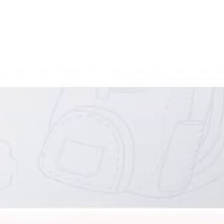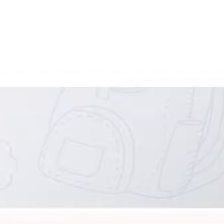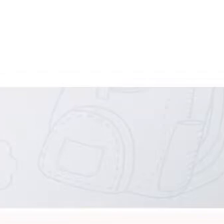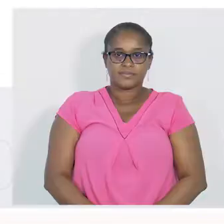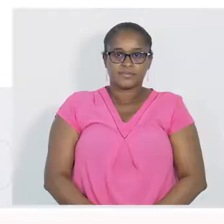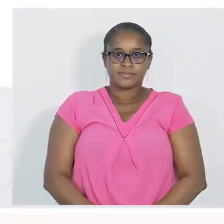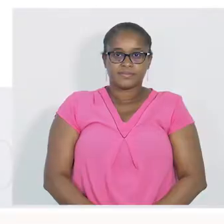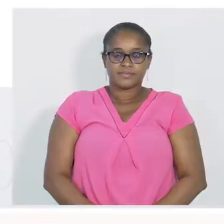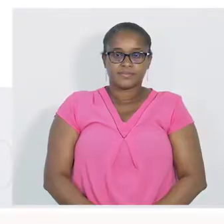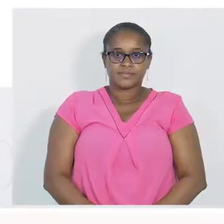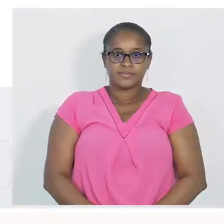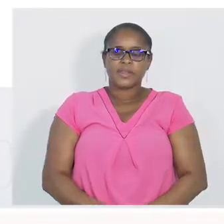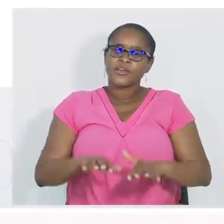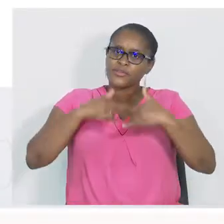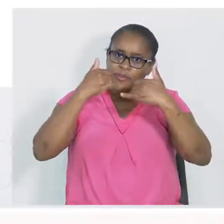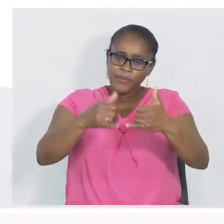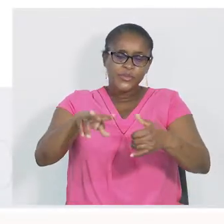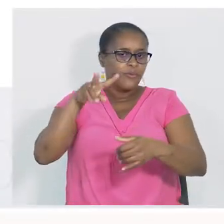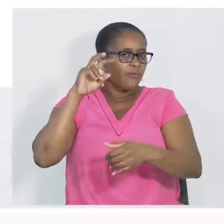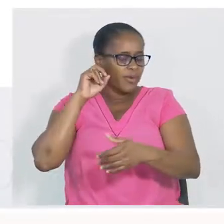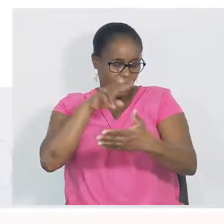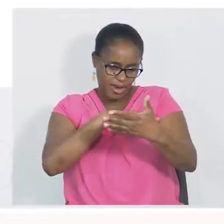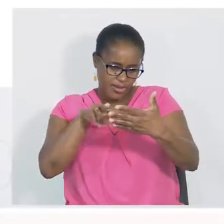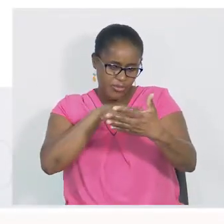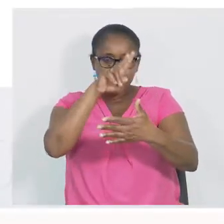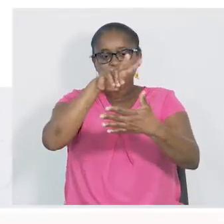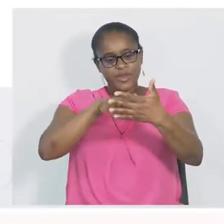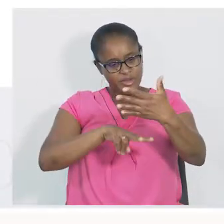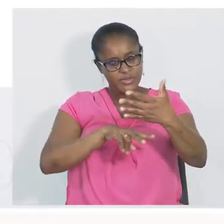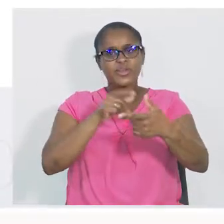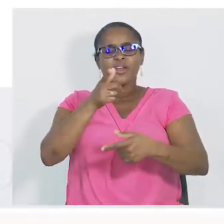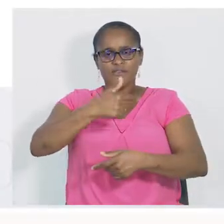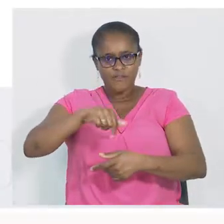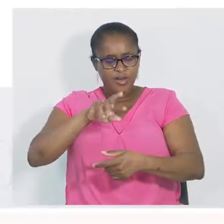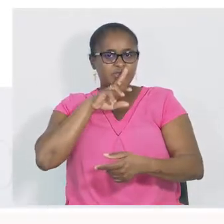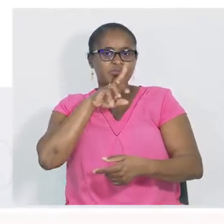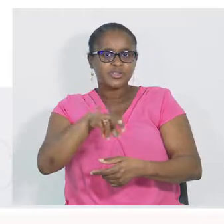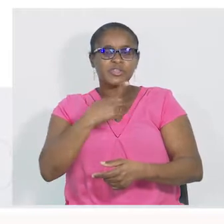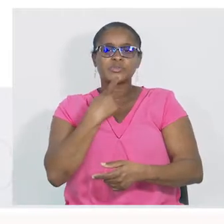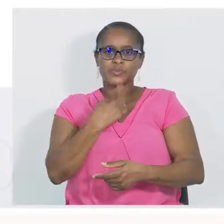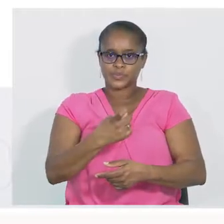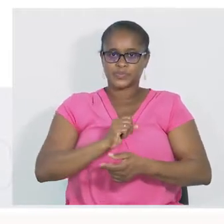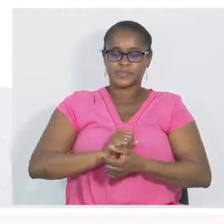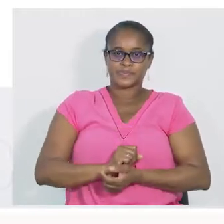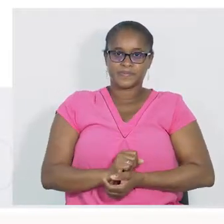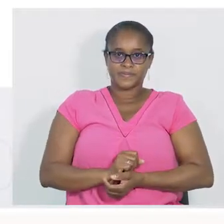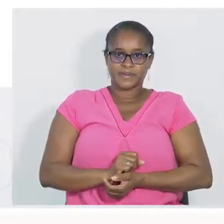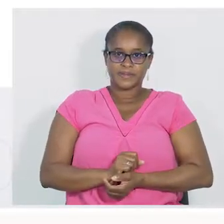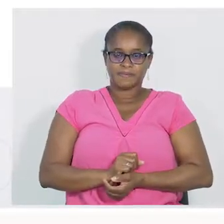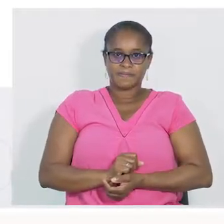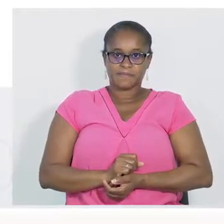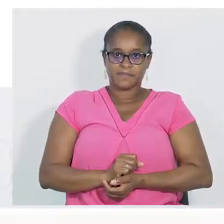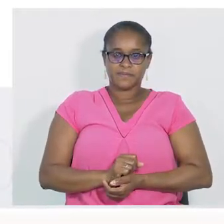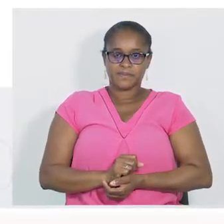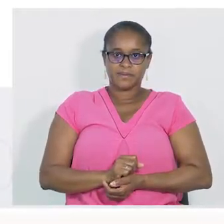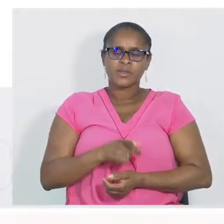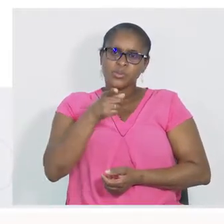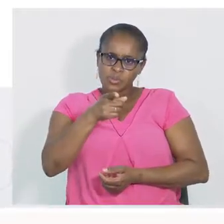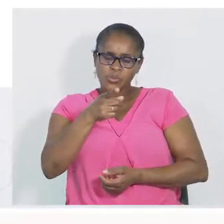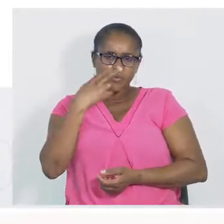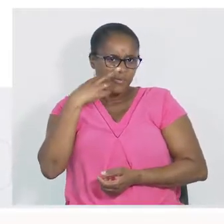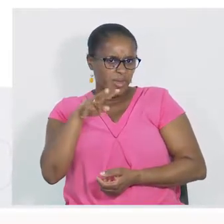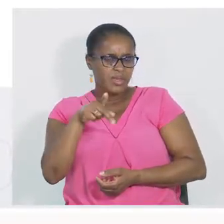gostam de ouvir? A história do Tio Lobo. E toda a gente conhece essa história, pois não? O Tio Lobo que foi parar ao céu,